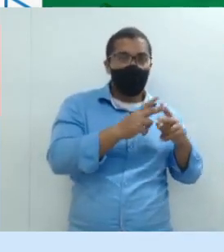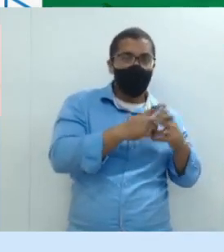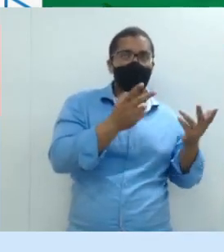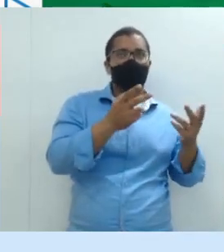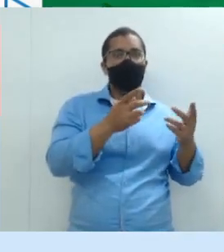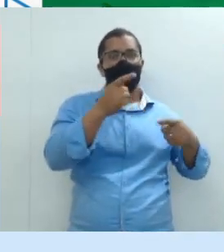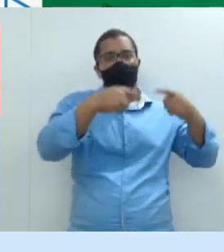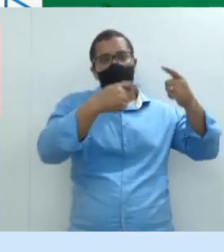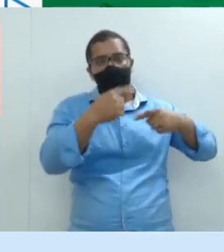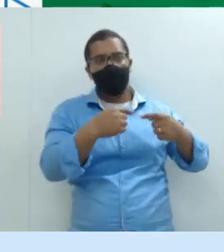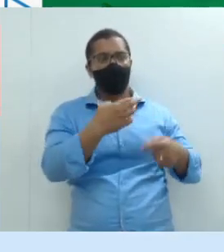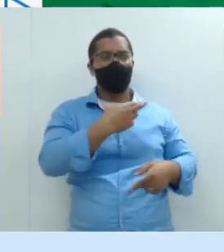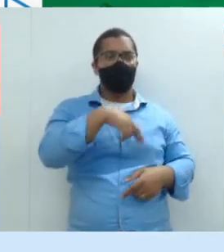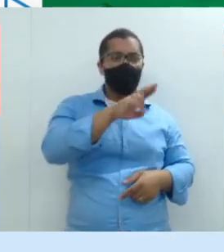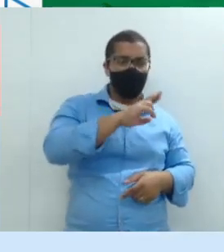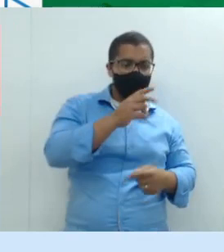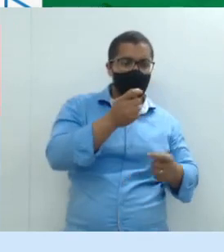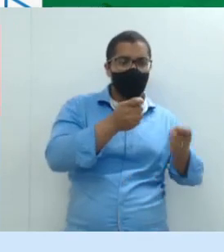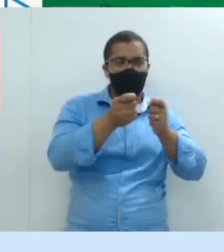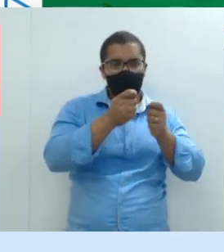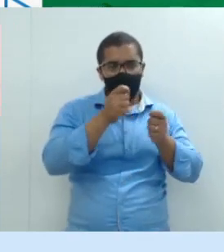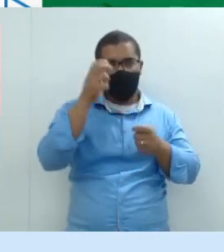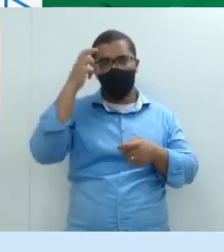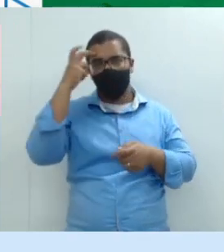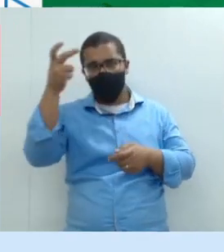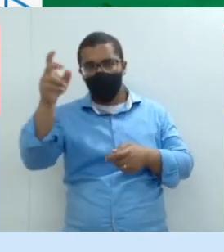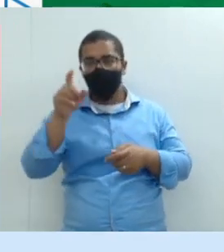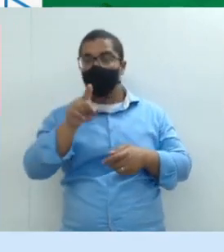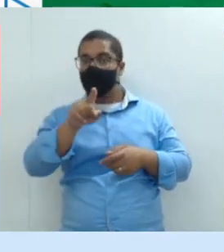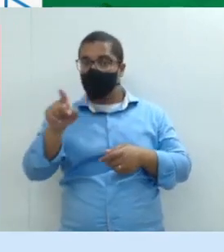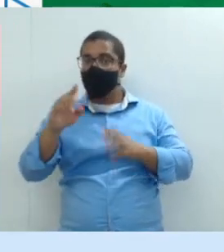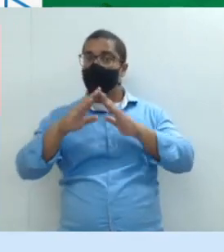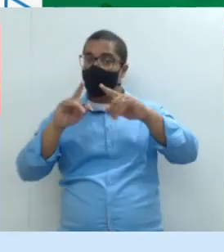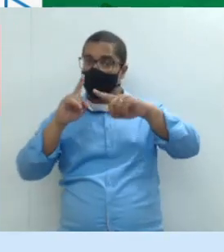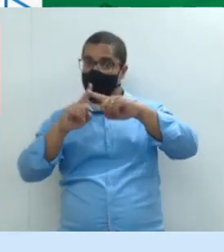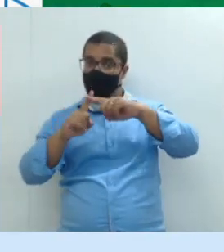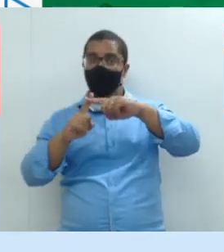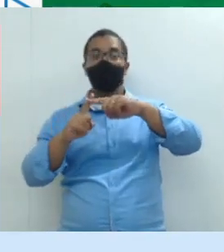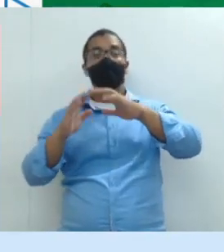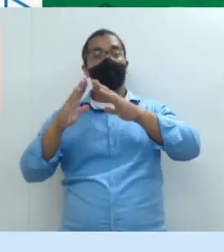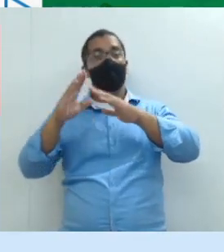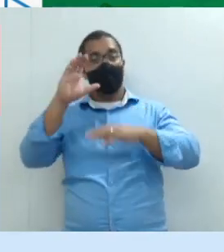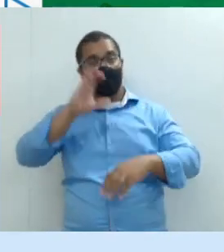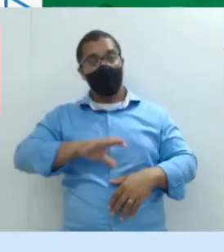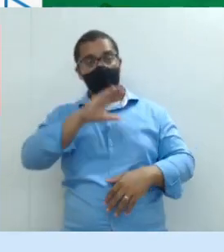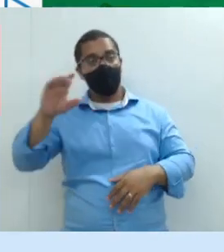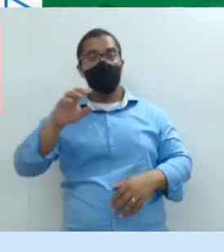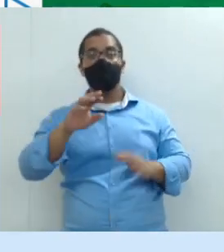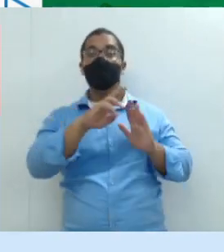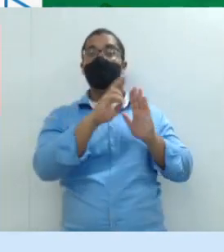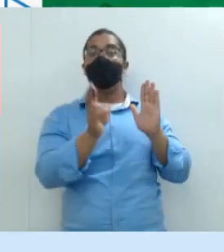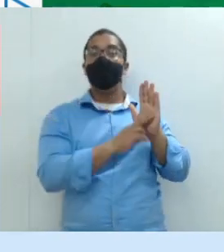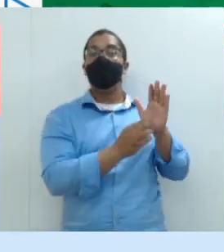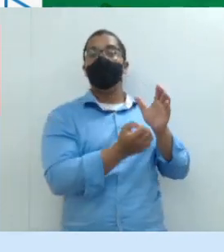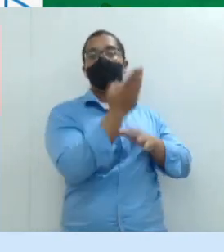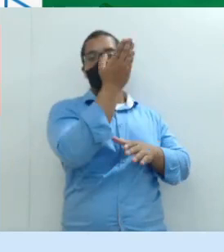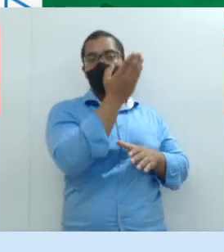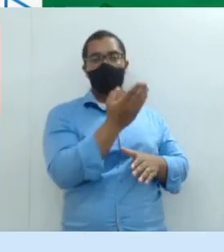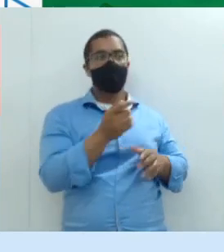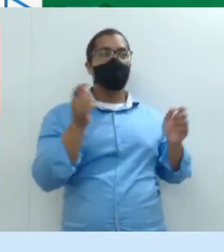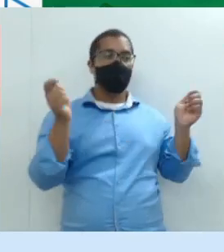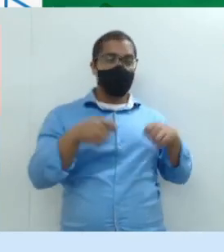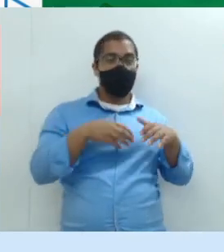política, a religião, a economia, a cultura, né? Ela vai ditar regras, quem pode casar com quem não pode, o que se pode ou não